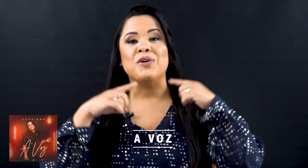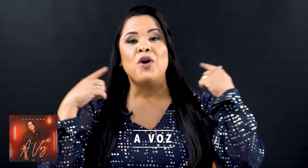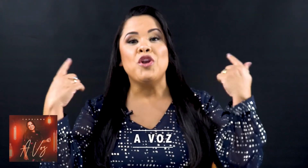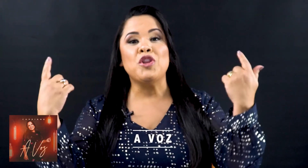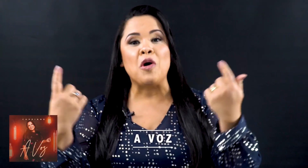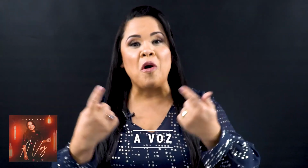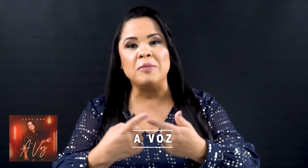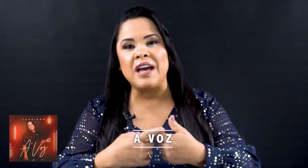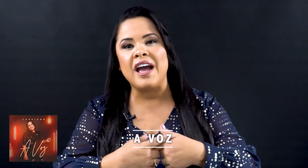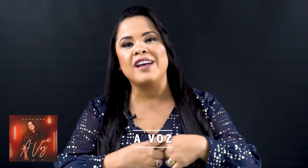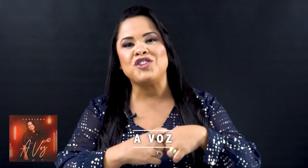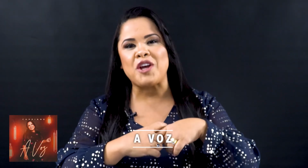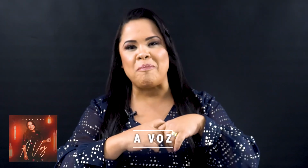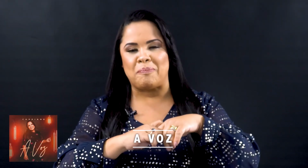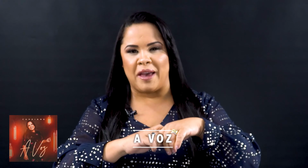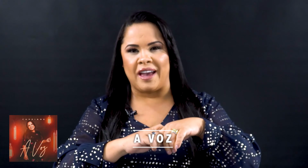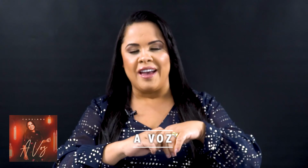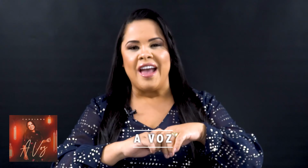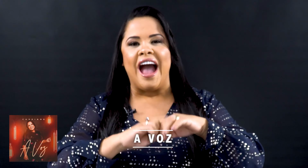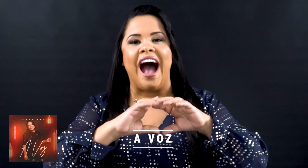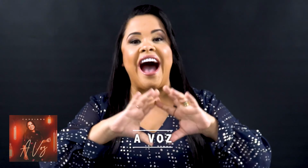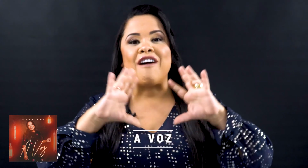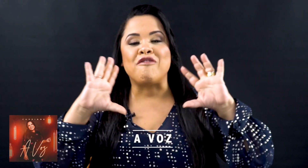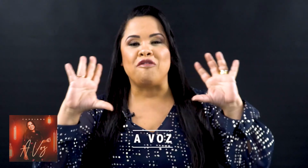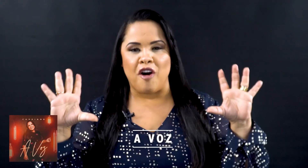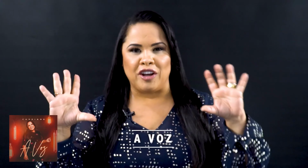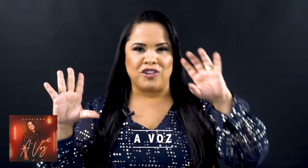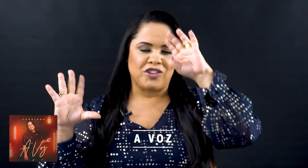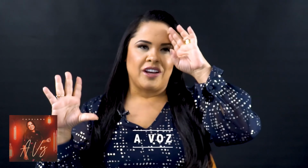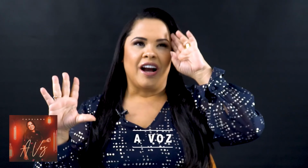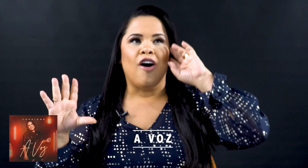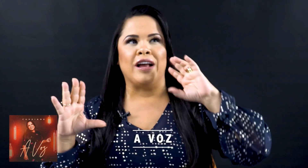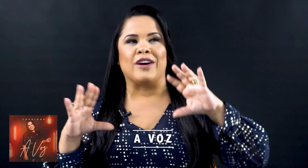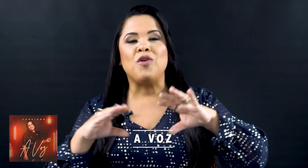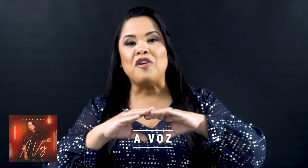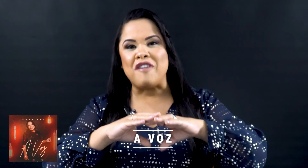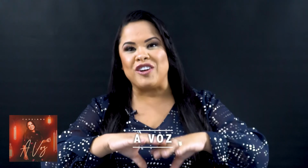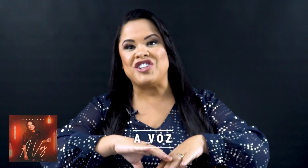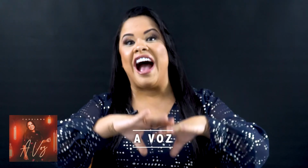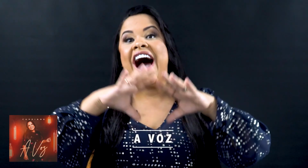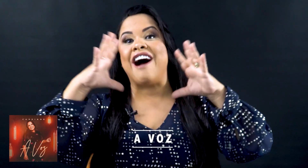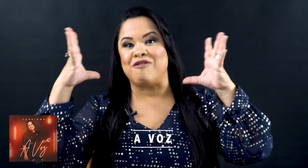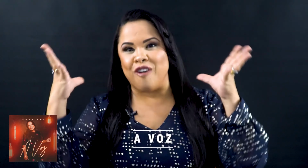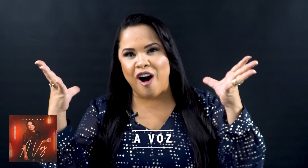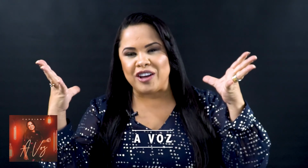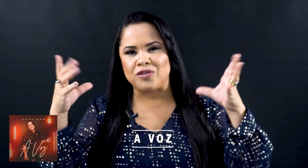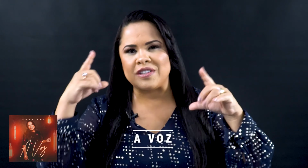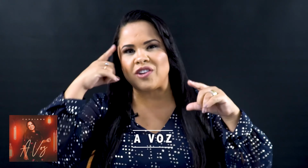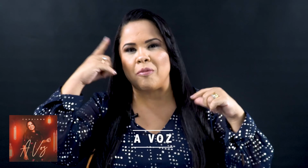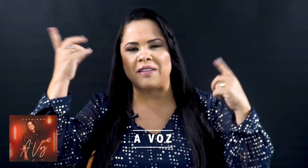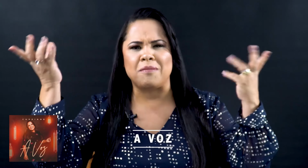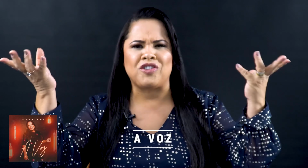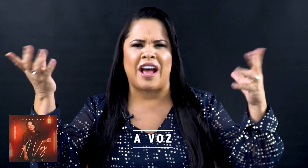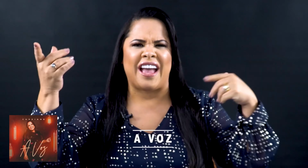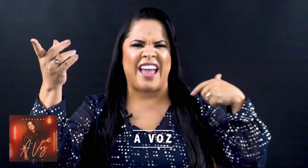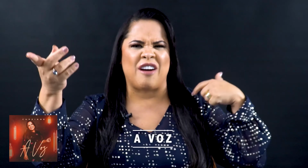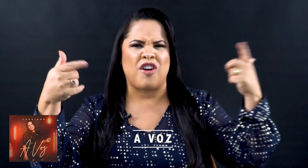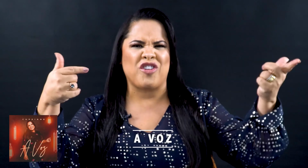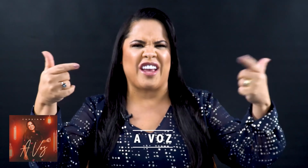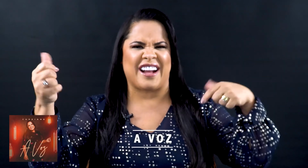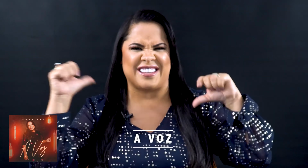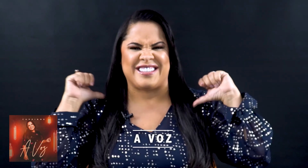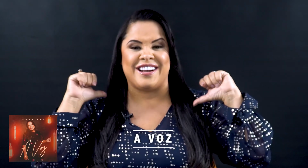está dando nome a este EP. A voz. Olha, quando eu falo de a voz, você já começa a imaginar.